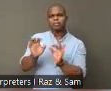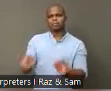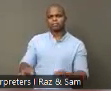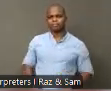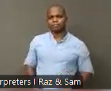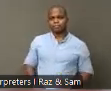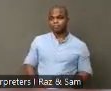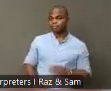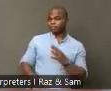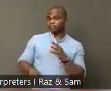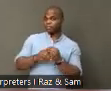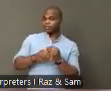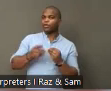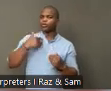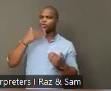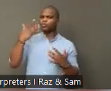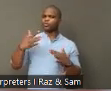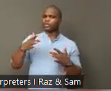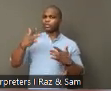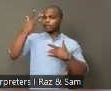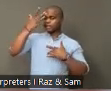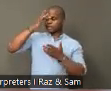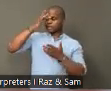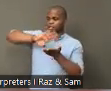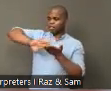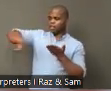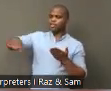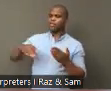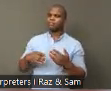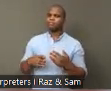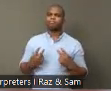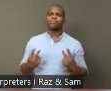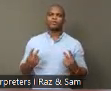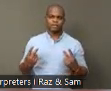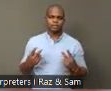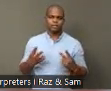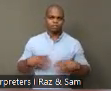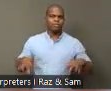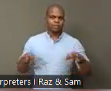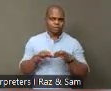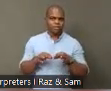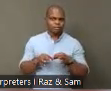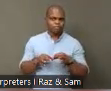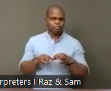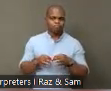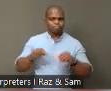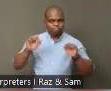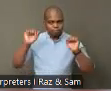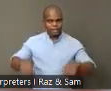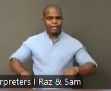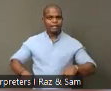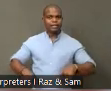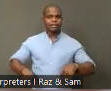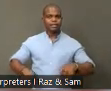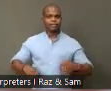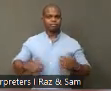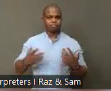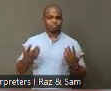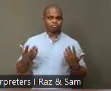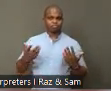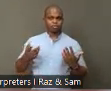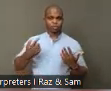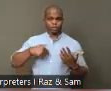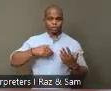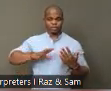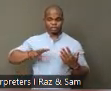porque agora nós chegamos a uma capacidade atingível, tanto em termos de acesso, onde as pessoas podem obter acesso aos